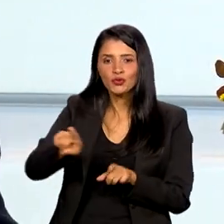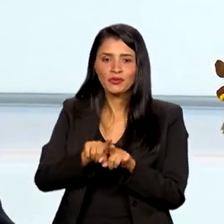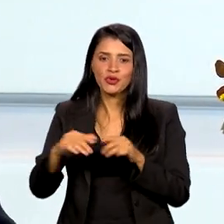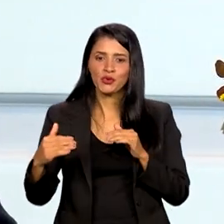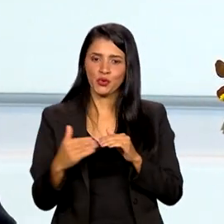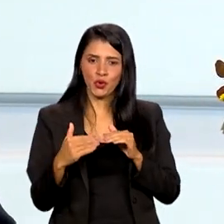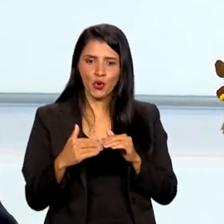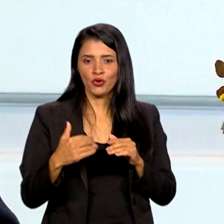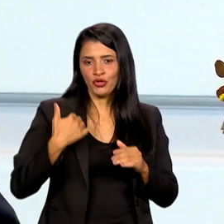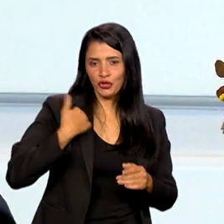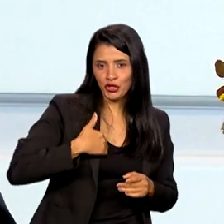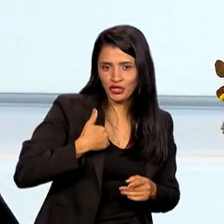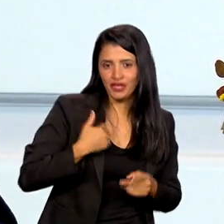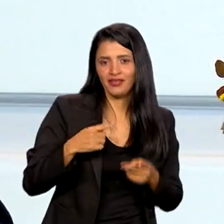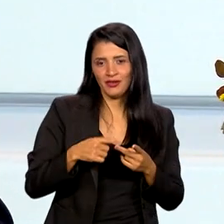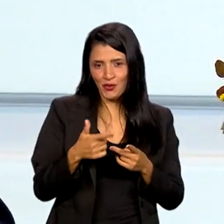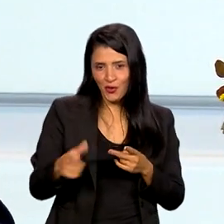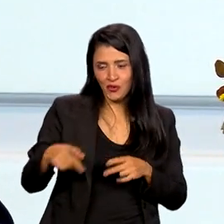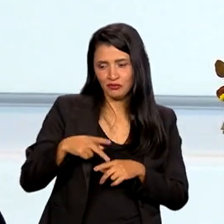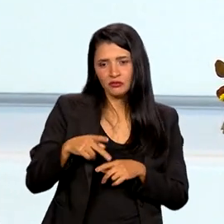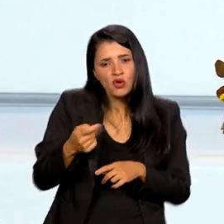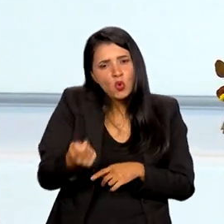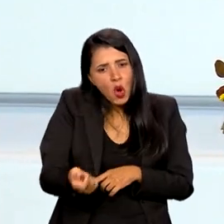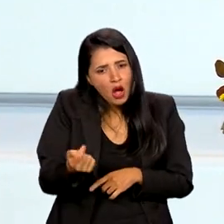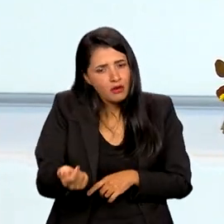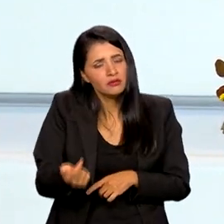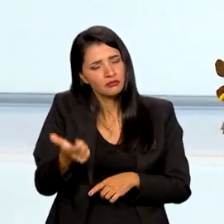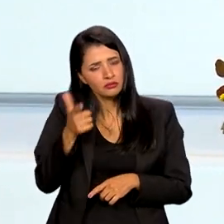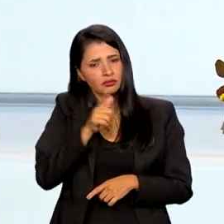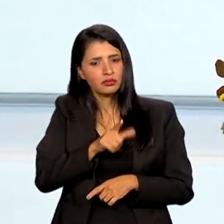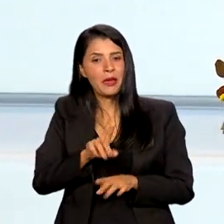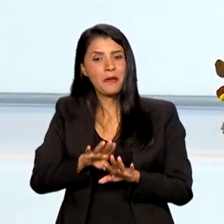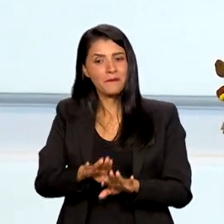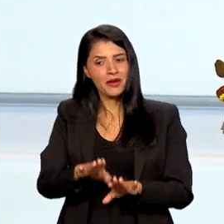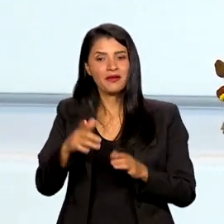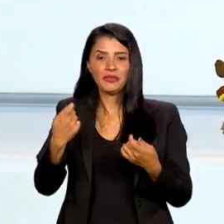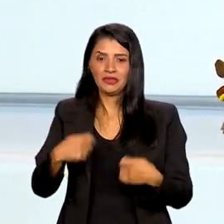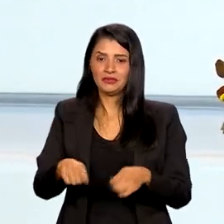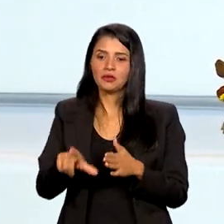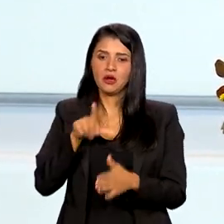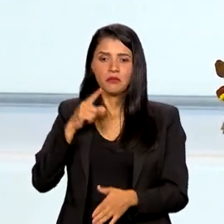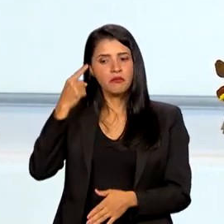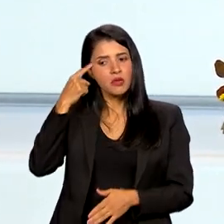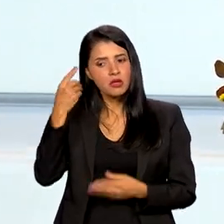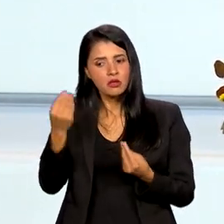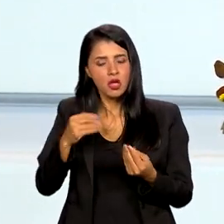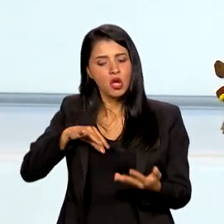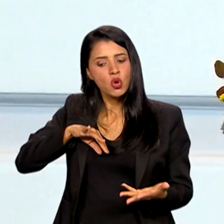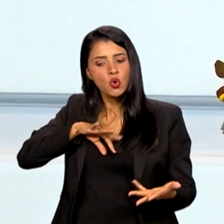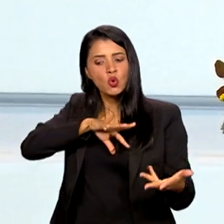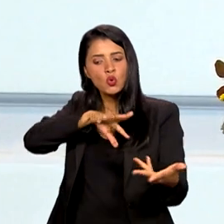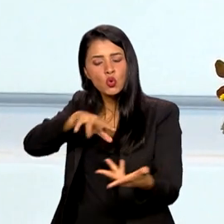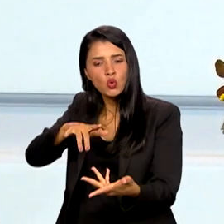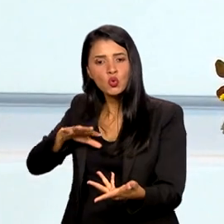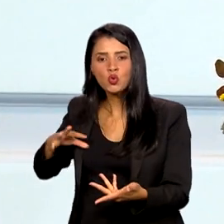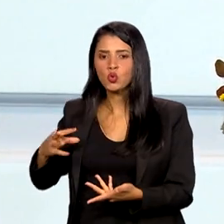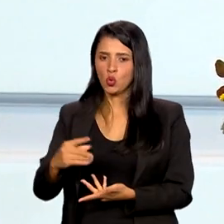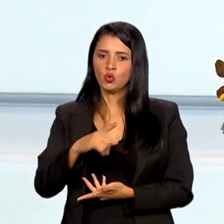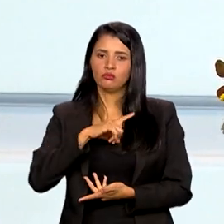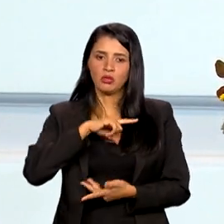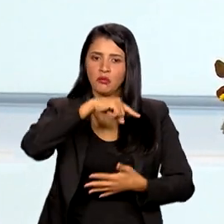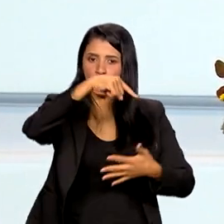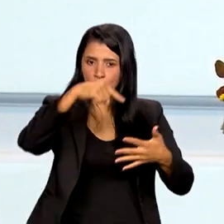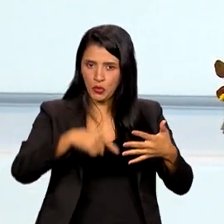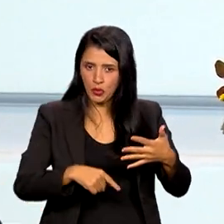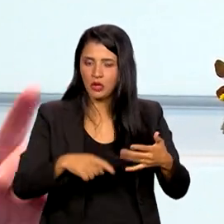concorda, por exemplo. Nós estamos muito perto disso. Mas, para isso, é preciso pensar globalmente. Nós temos várias questões que